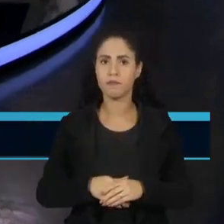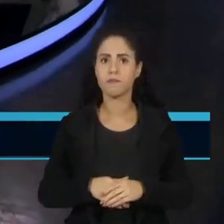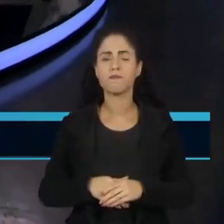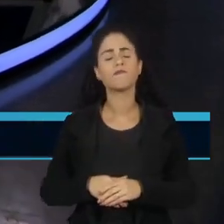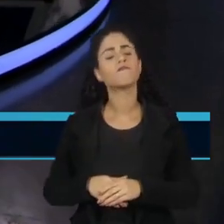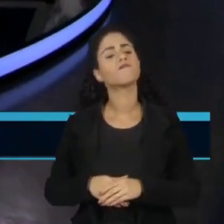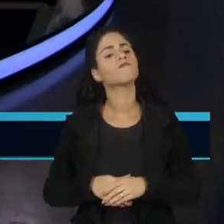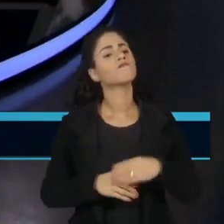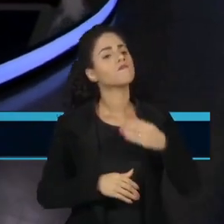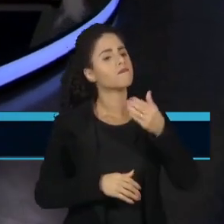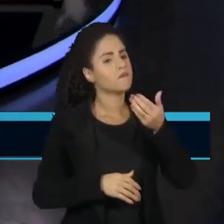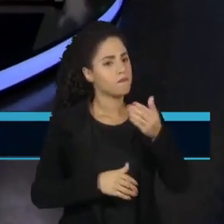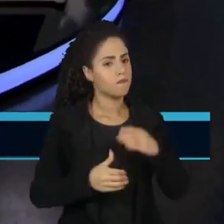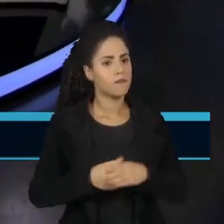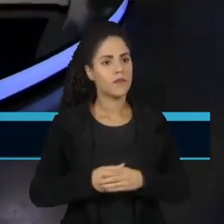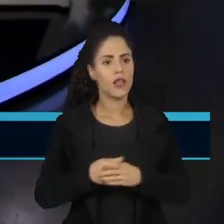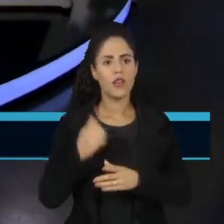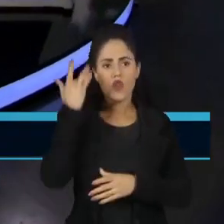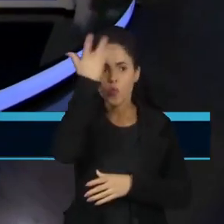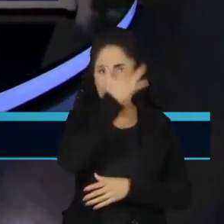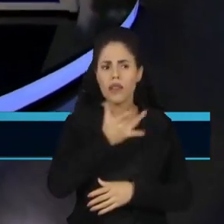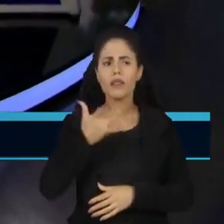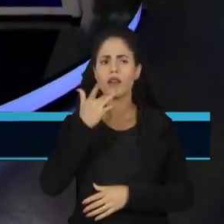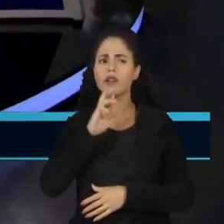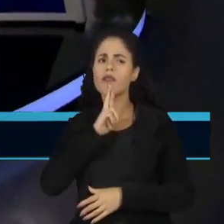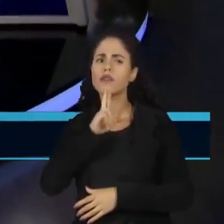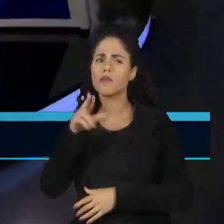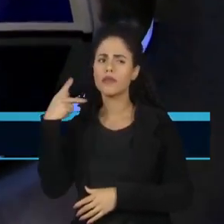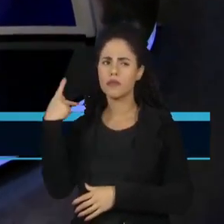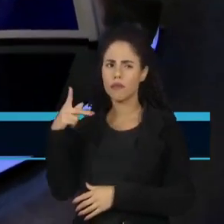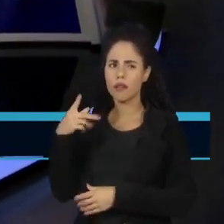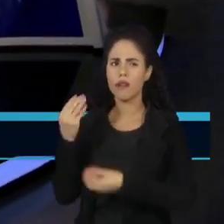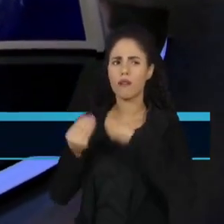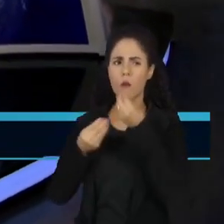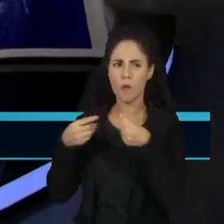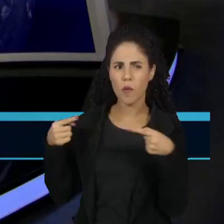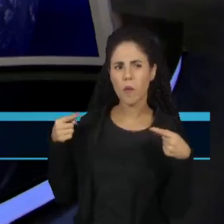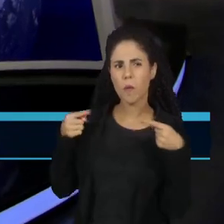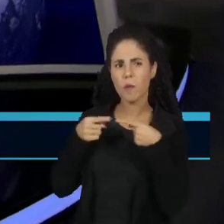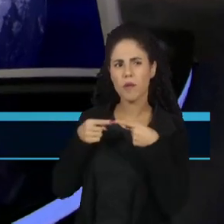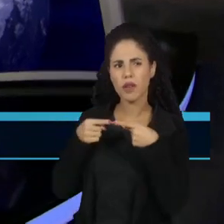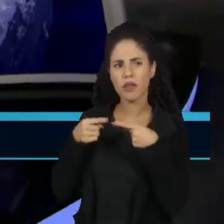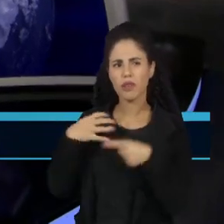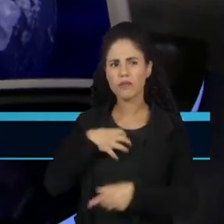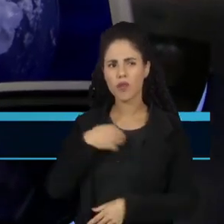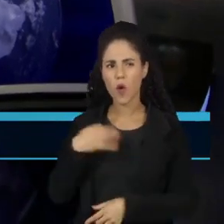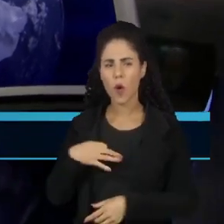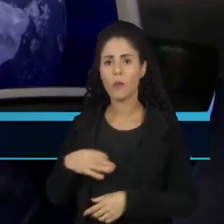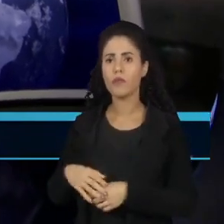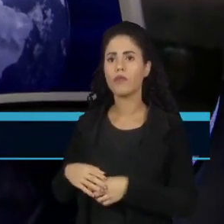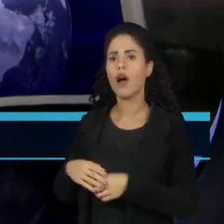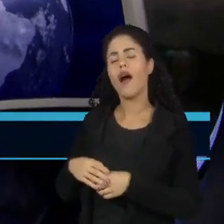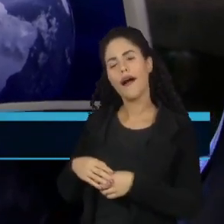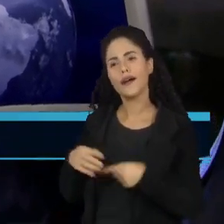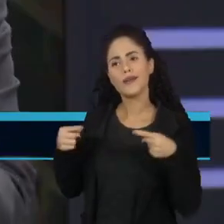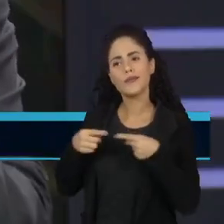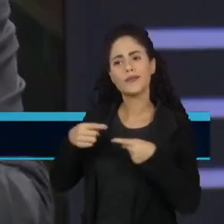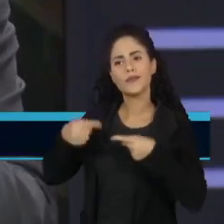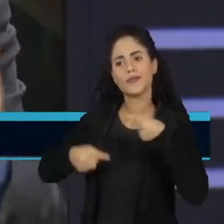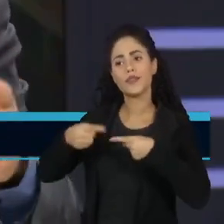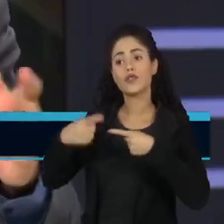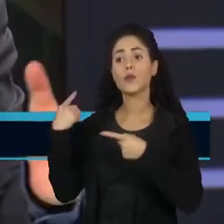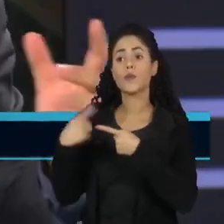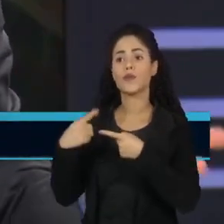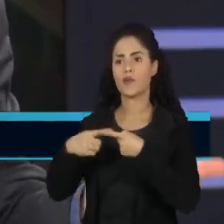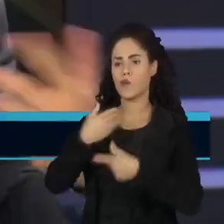sacamoto a resposta do Haddad foi política ou a lista de prioridades dele faz sentido foi política até porque o seguinte o governo